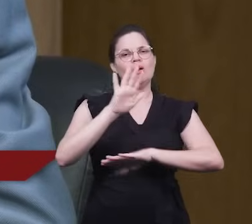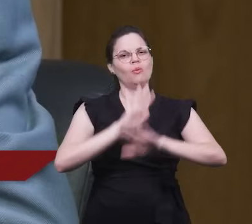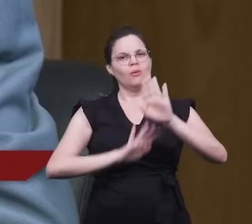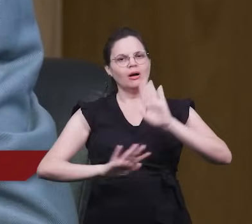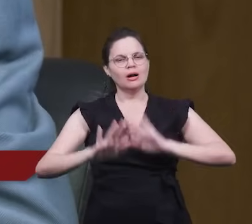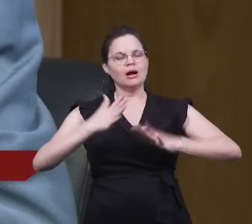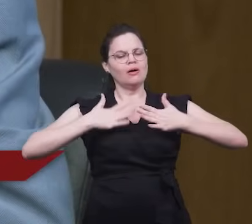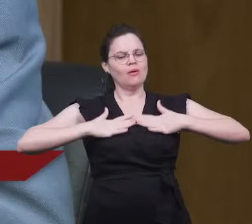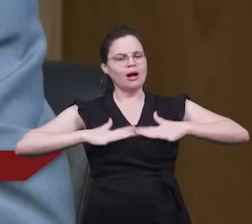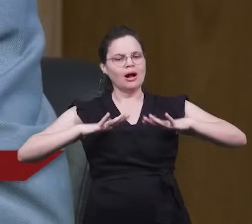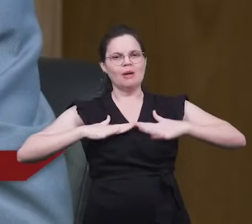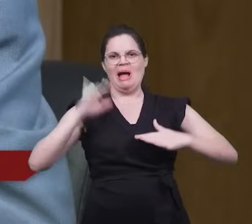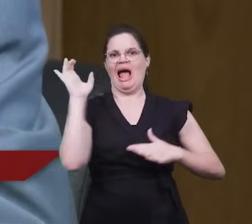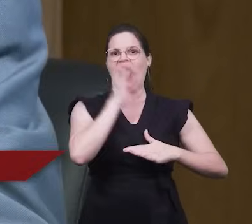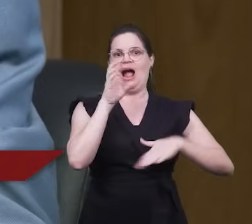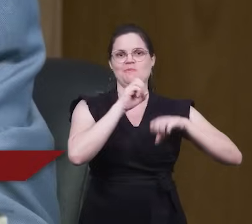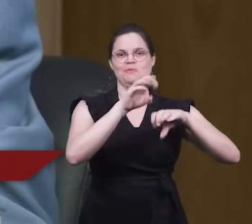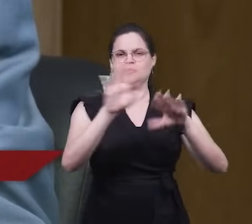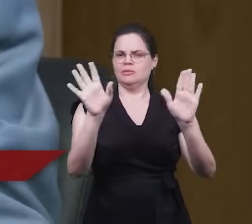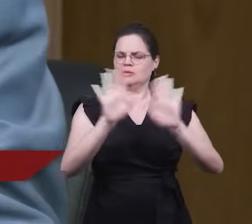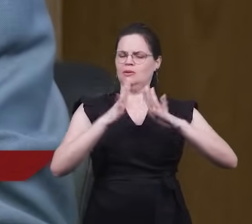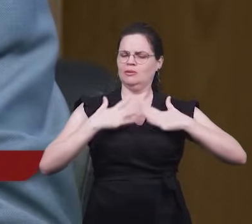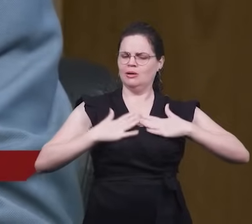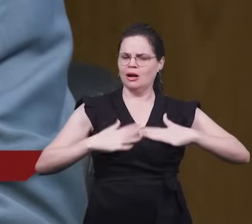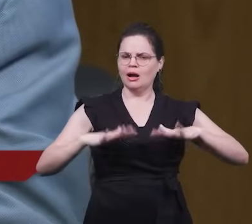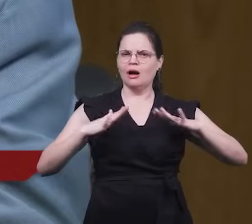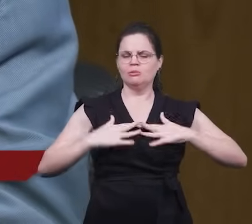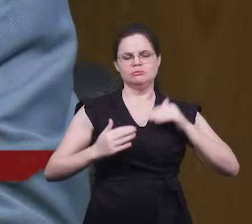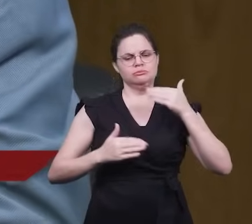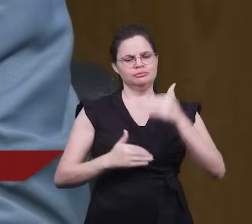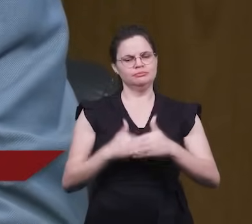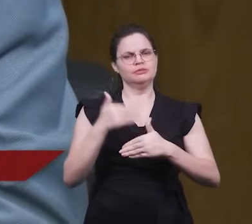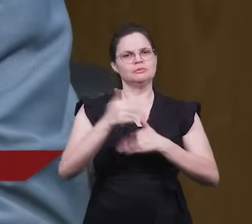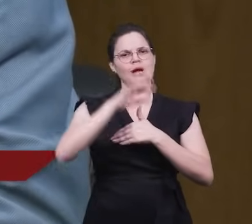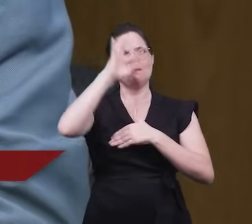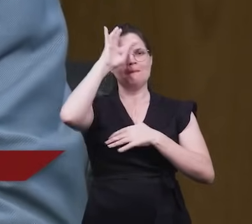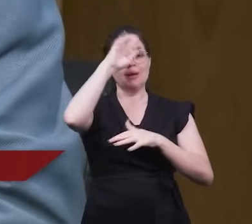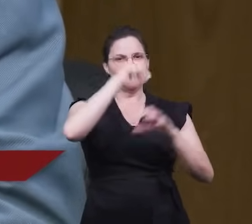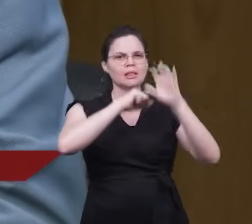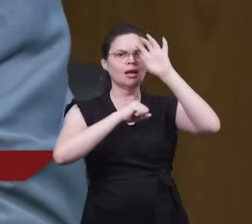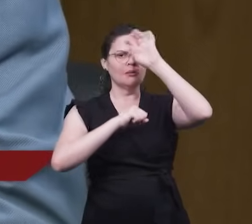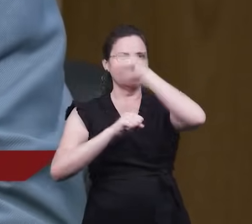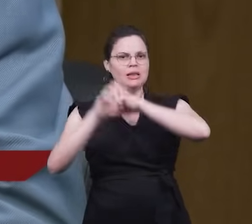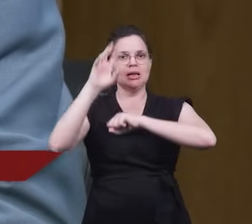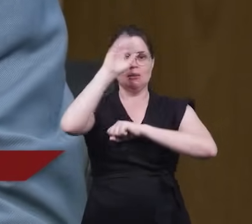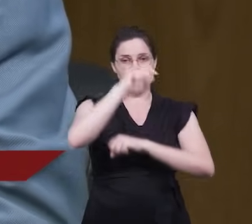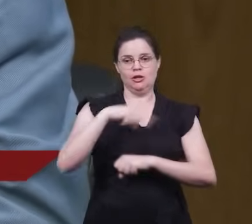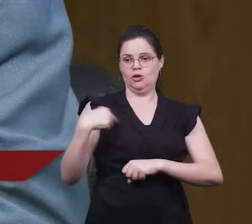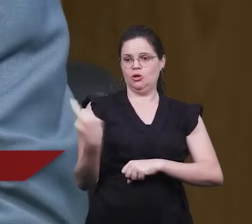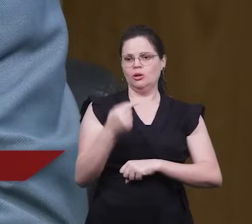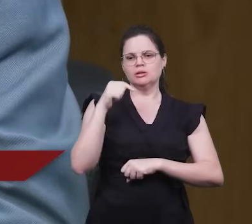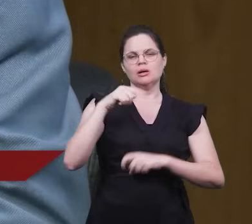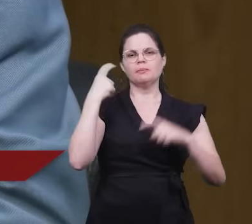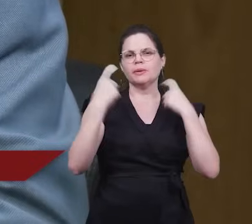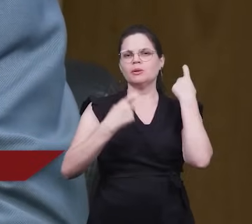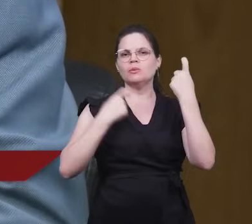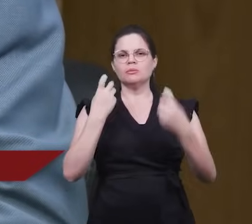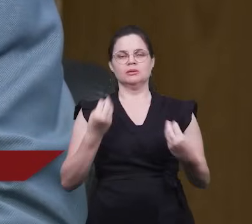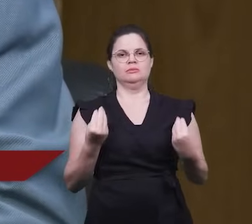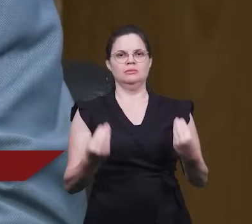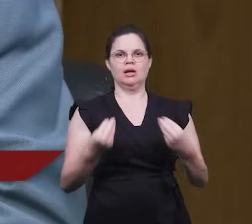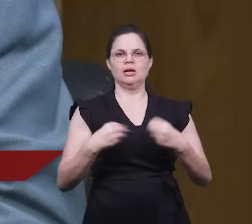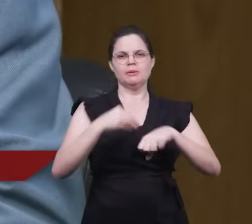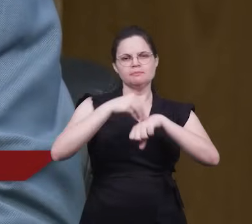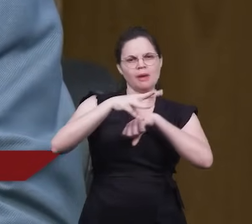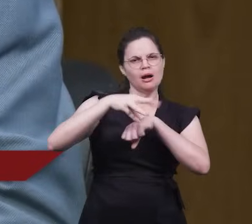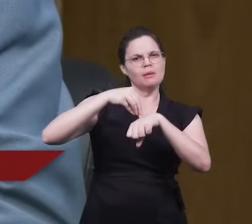sem pressa. E aqui está um grupo que tem se preocupado em trazer algumas, vamos